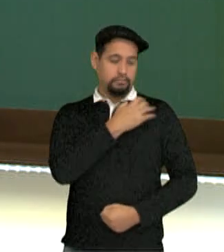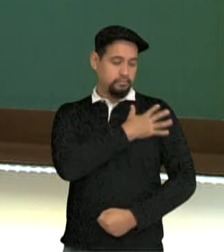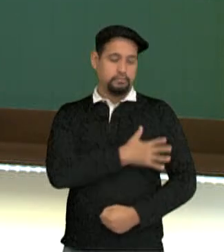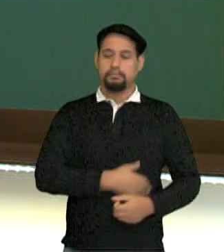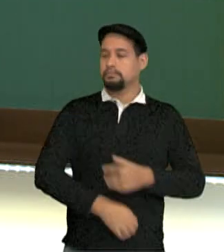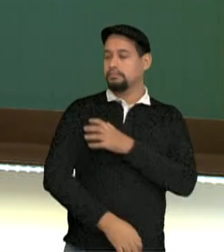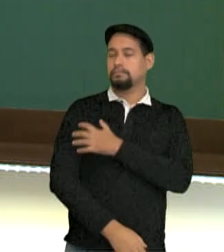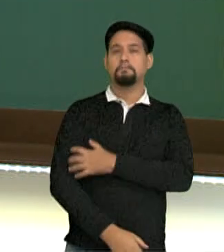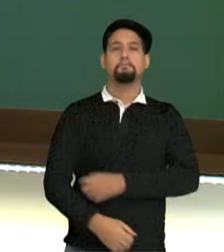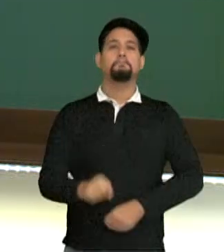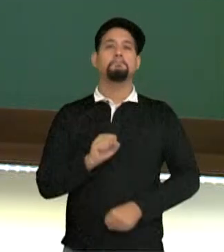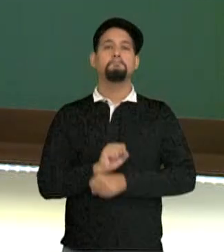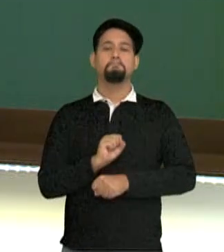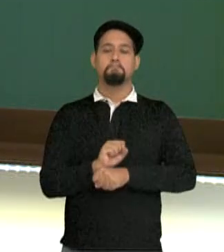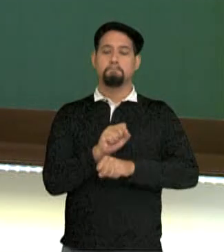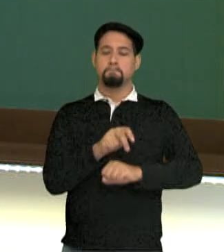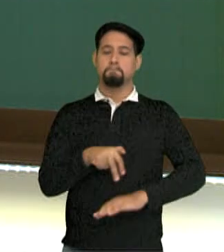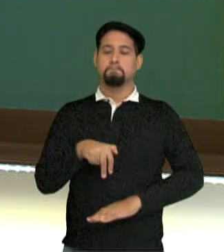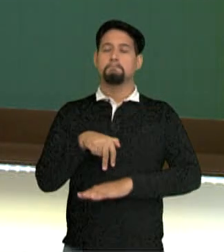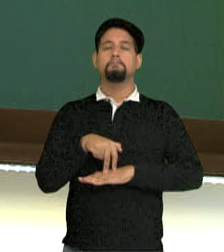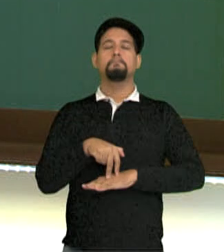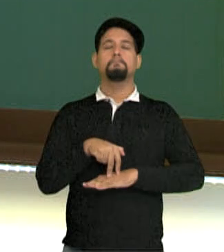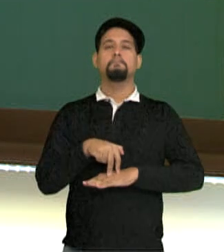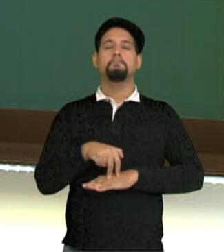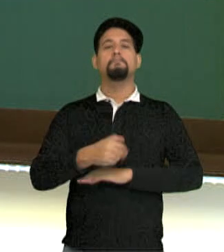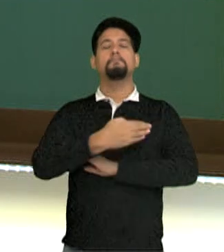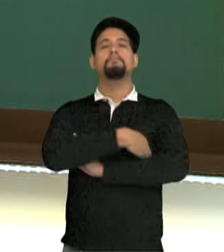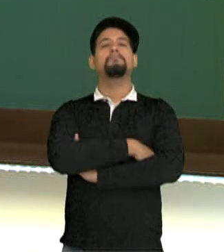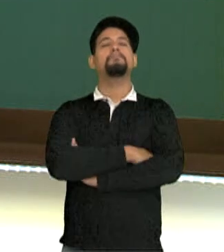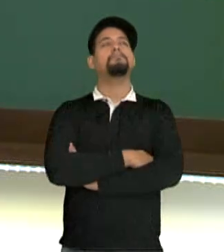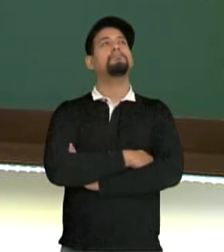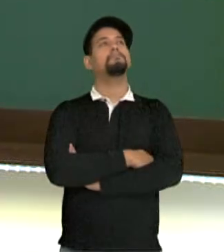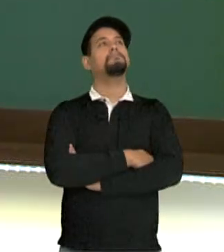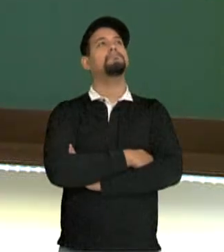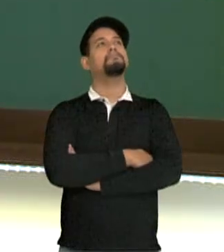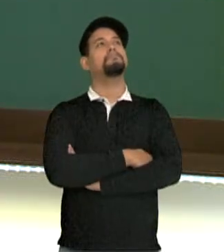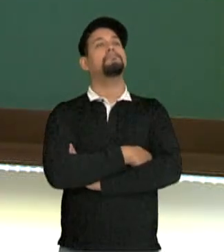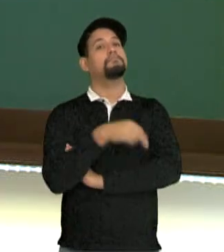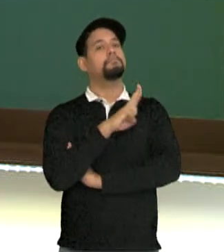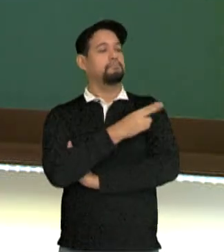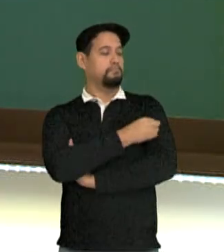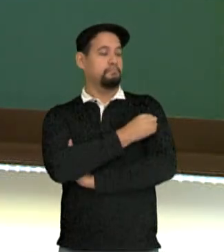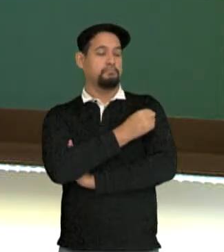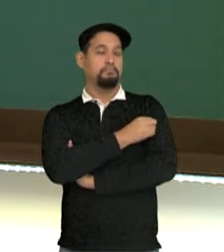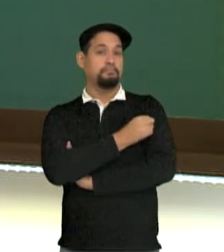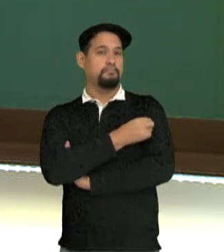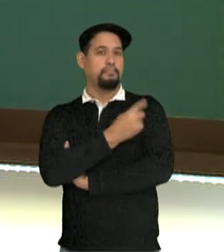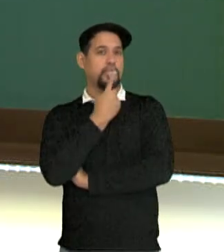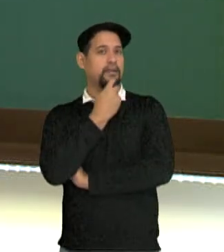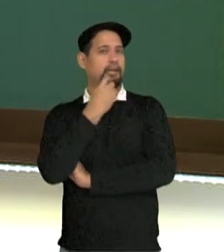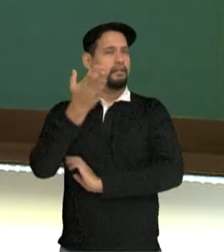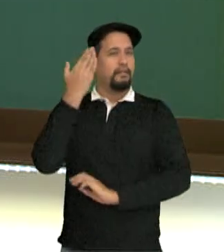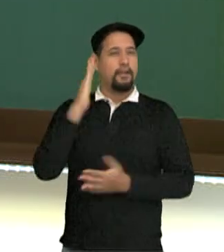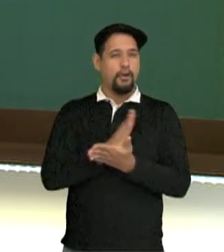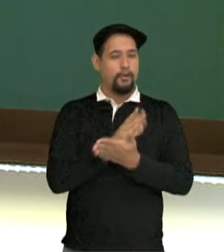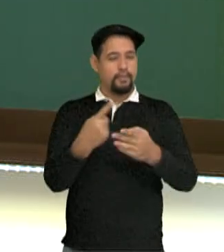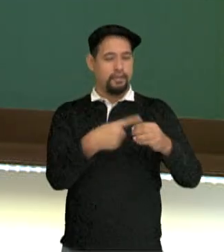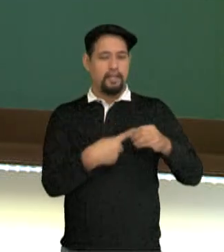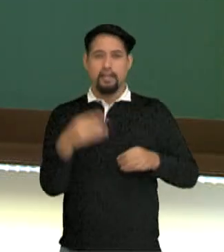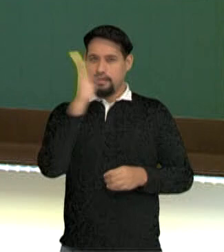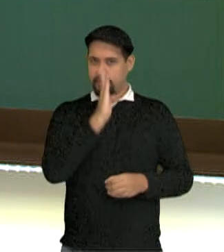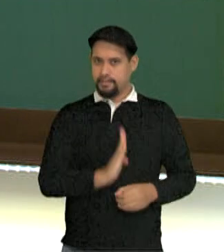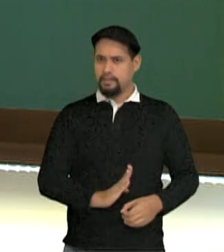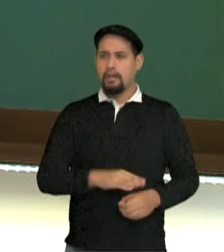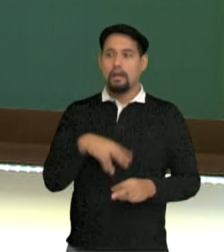ficava parada na porta, né, na frente da residência de quem estava devendo, e já era notório na cidade, né, em alguns locais do Brasil,